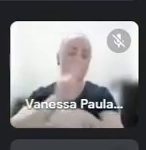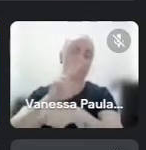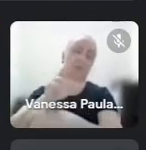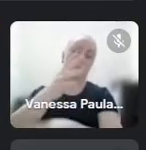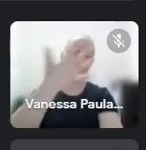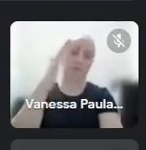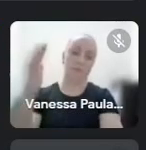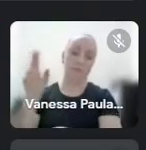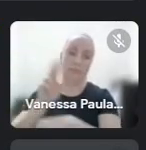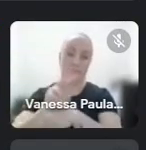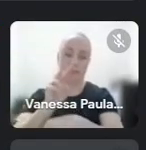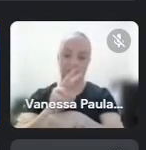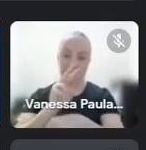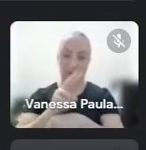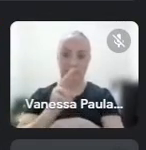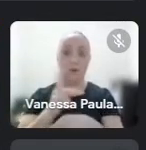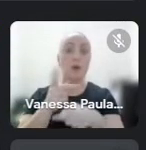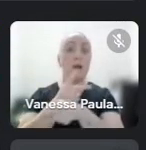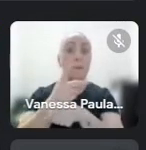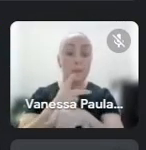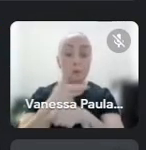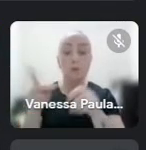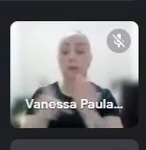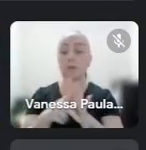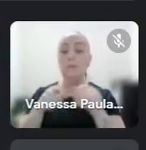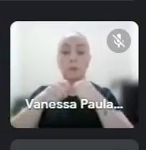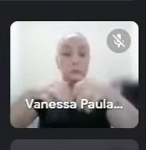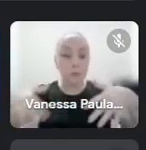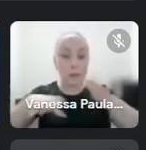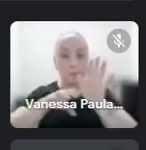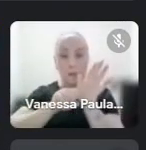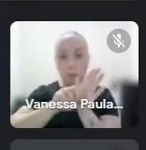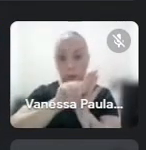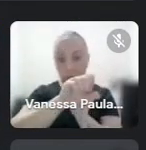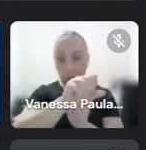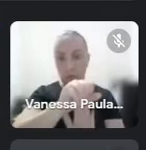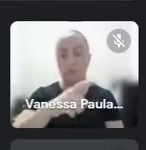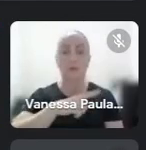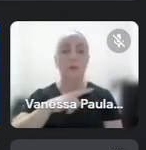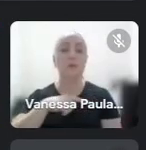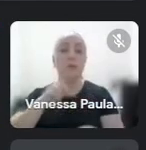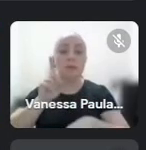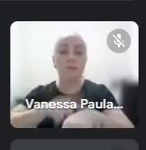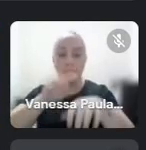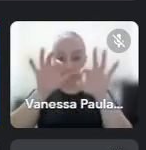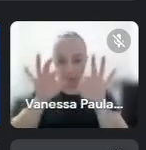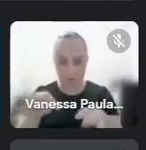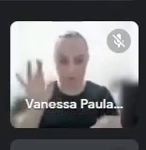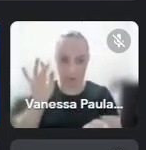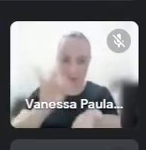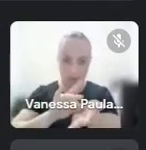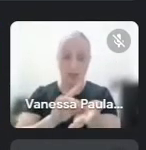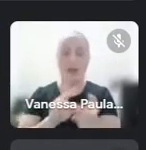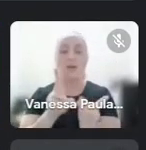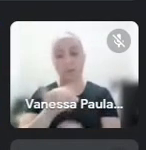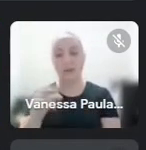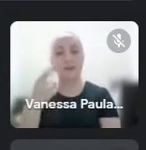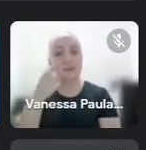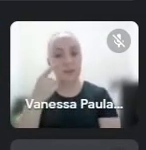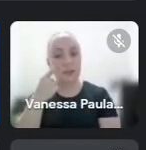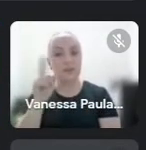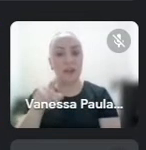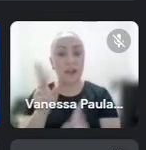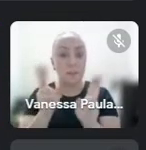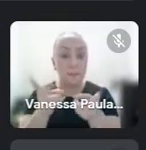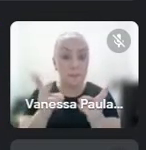Mas procura no mapa, joga no Google Earth, lá, em tempo real, você vai ver o que é no